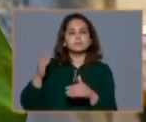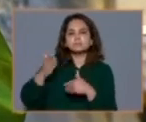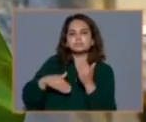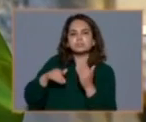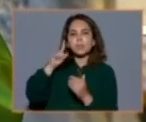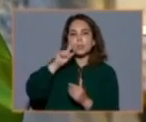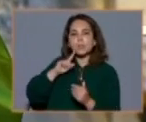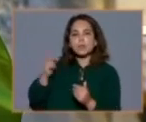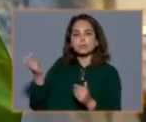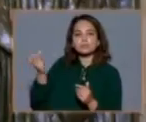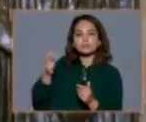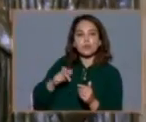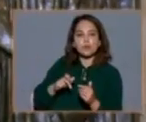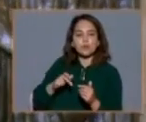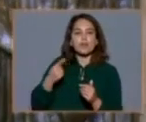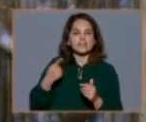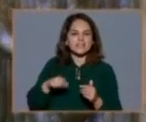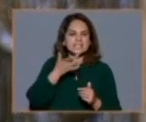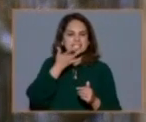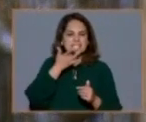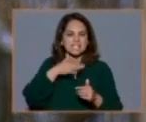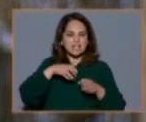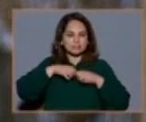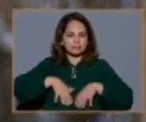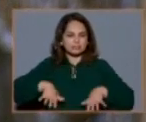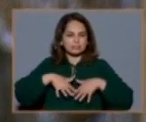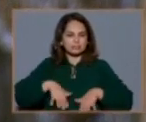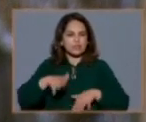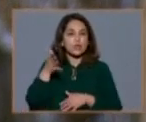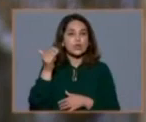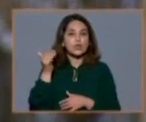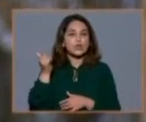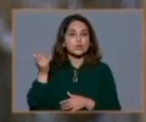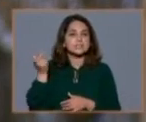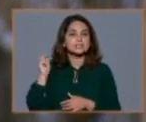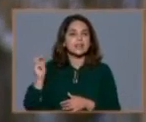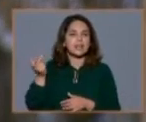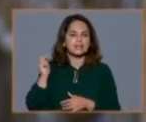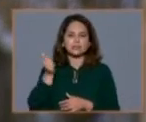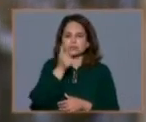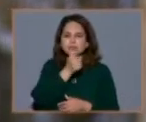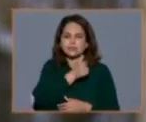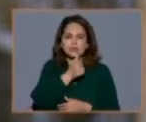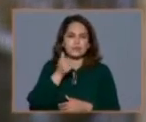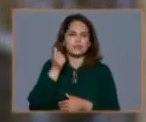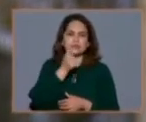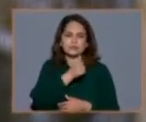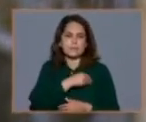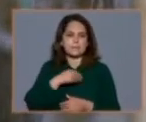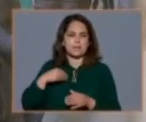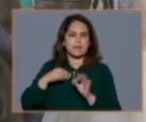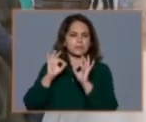mulher que tinha um fluxo de sangue havia 12 anos, que sofrera muito nas mãos de